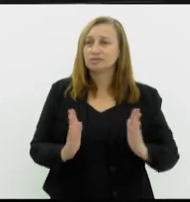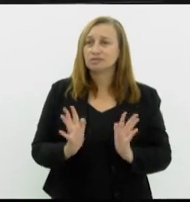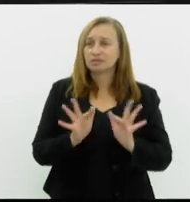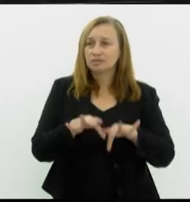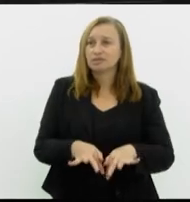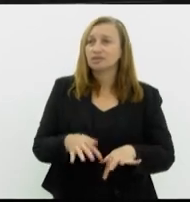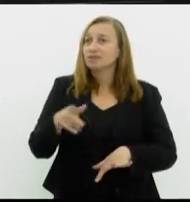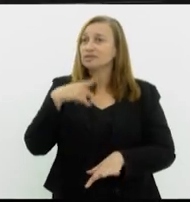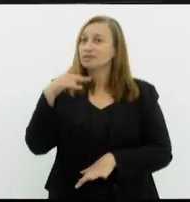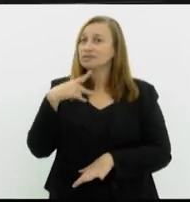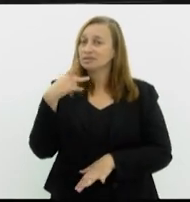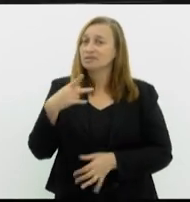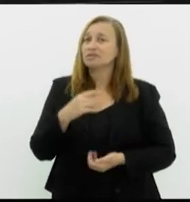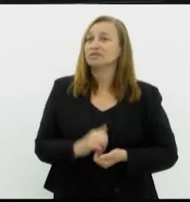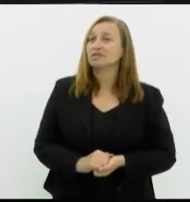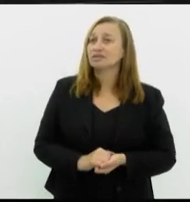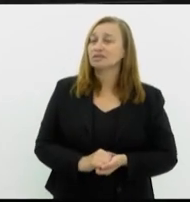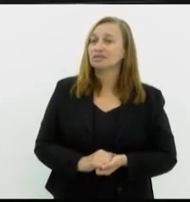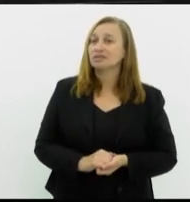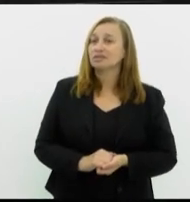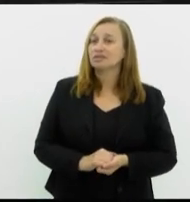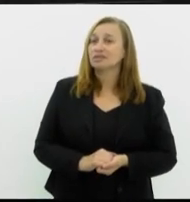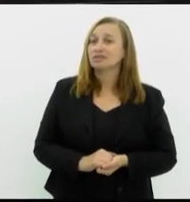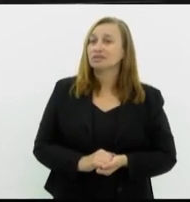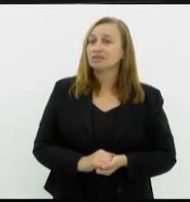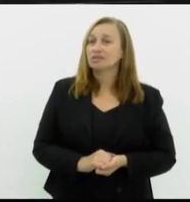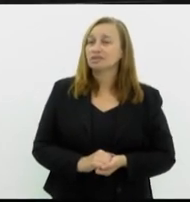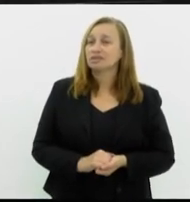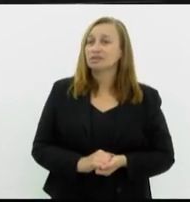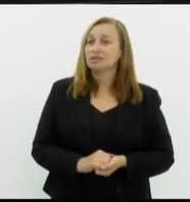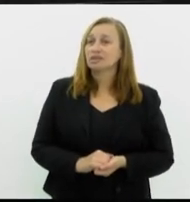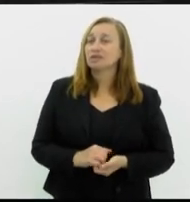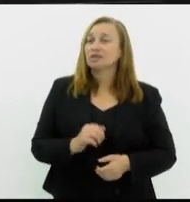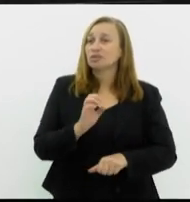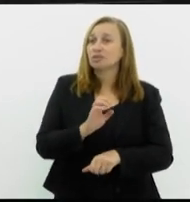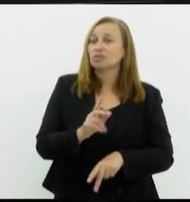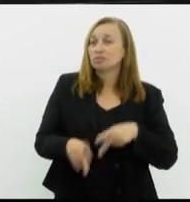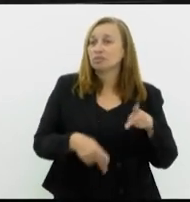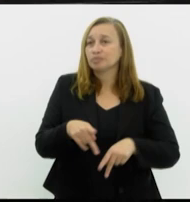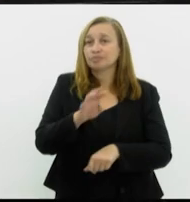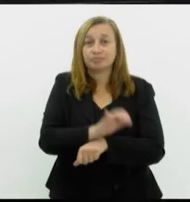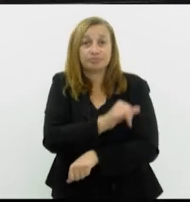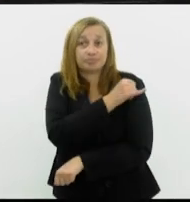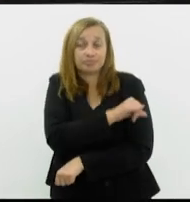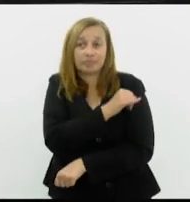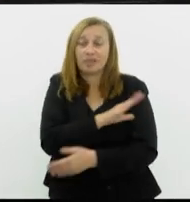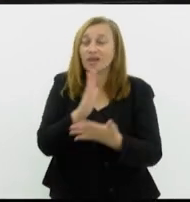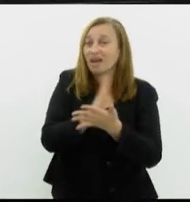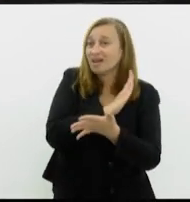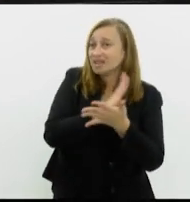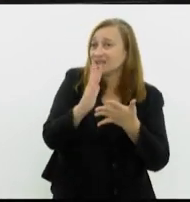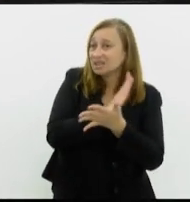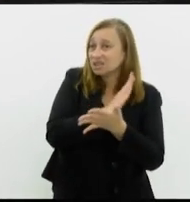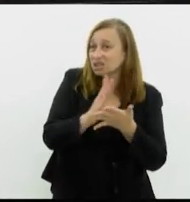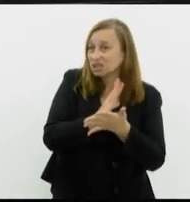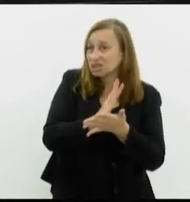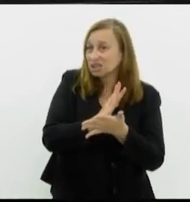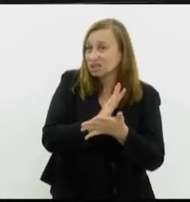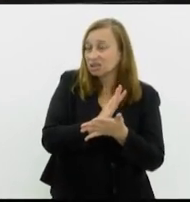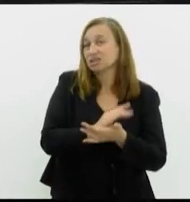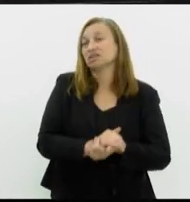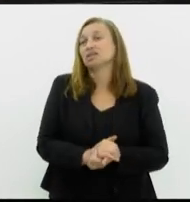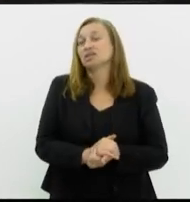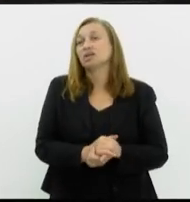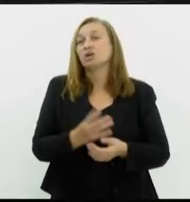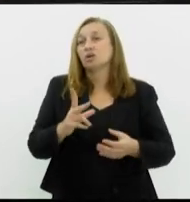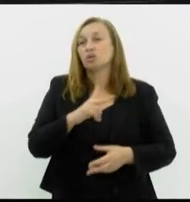falar de algo que atinge completamente a população do Estado do Rio de Janeiro e que, muitas vezes, é negligenciada pelo